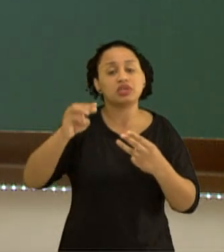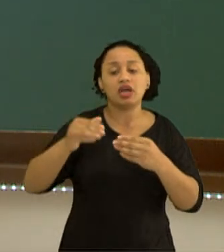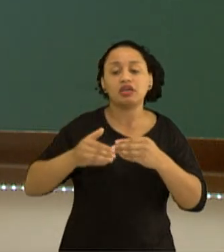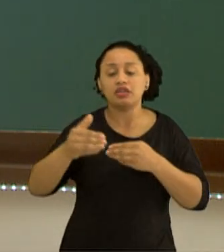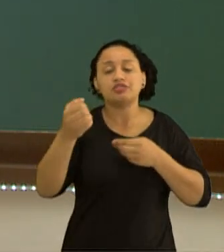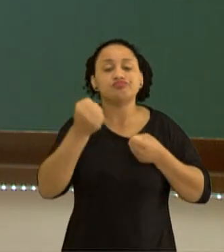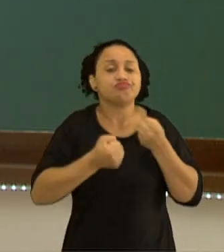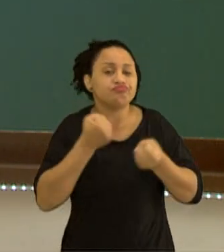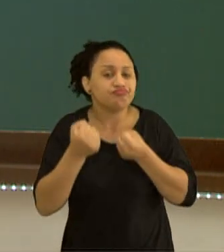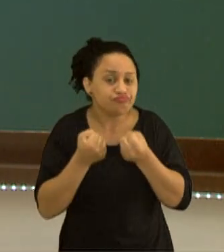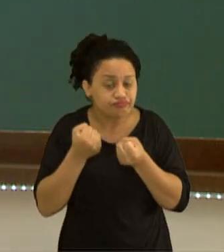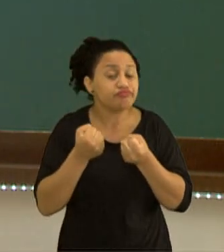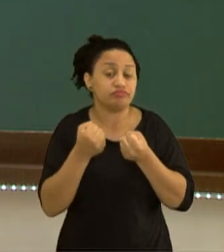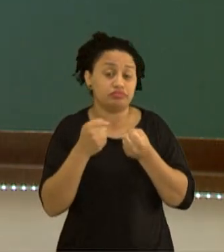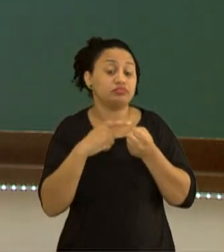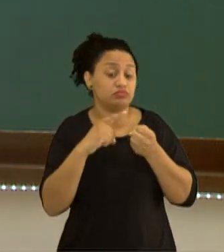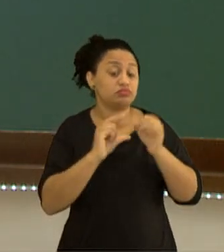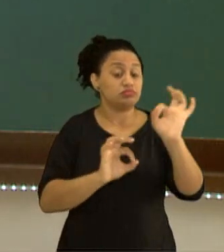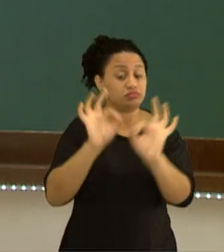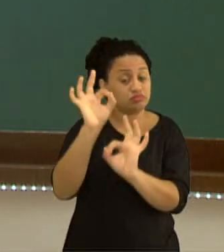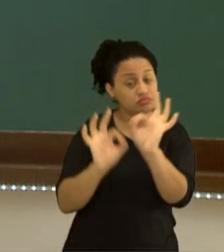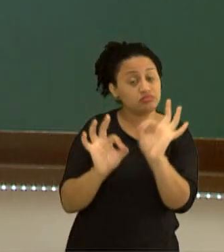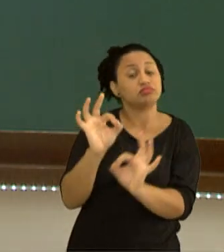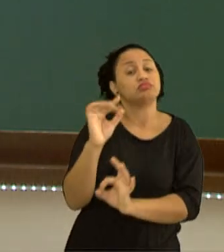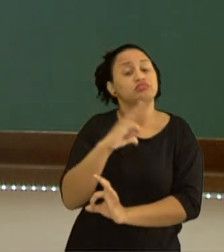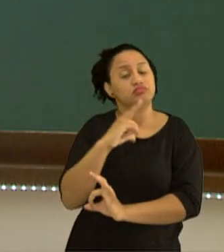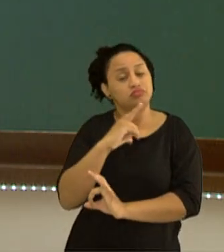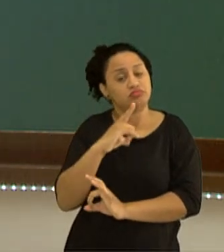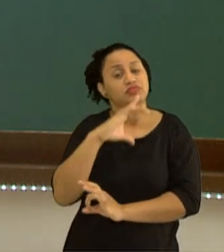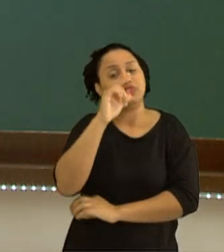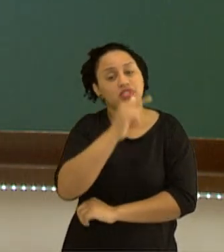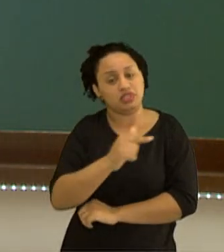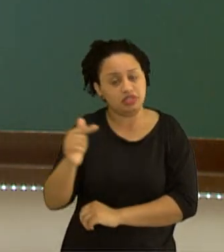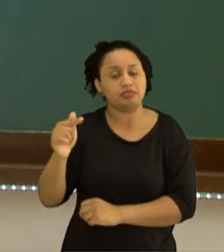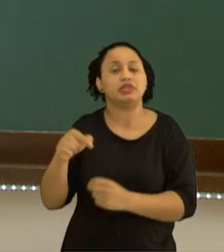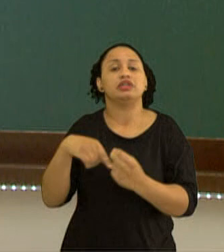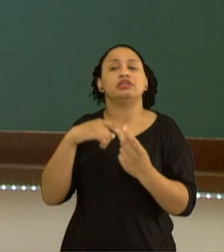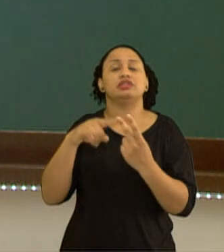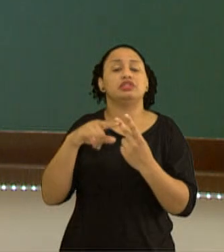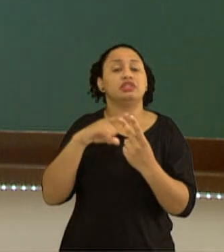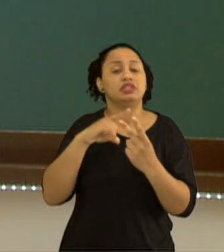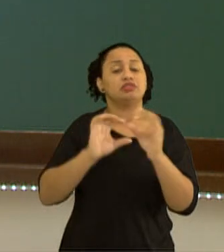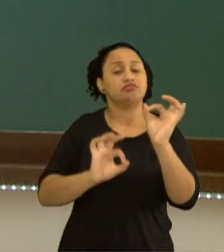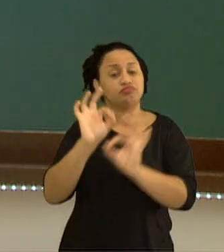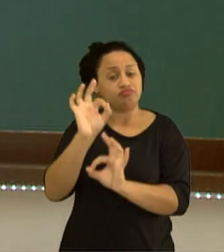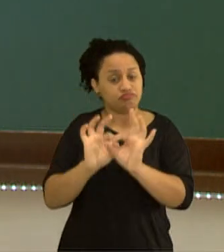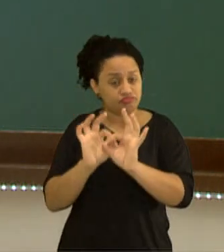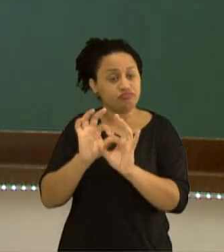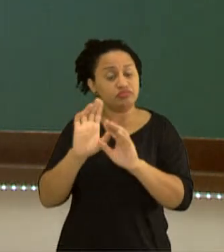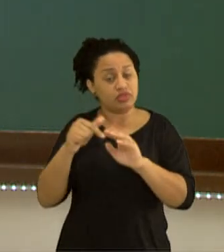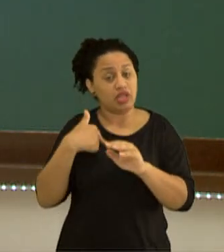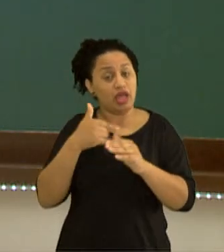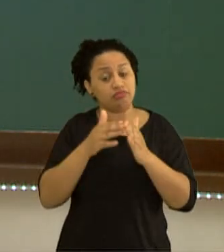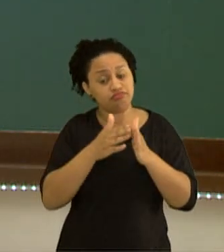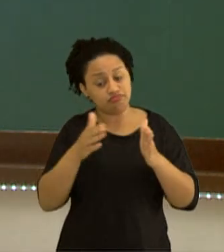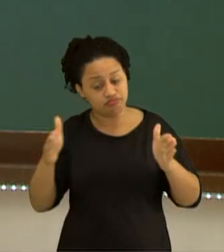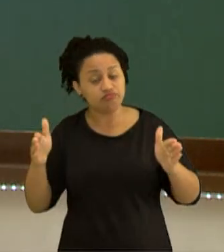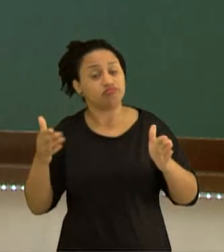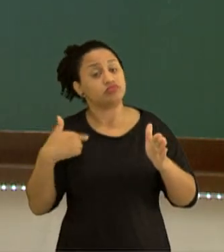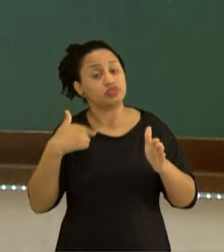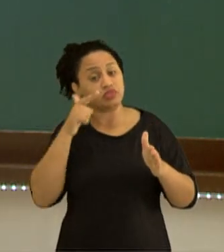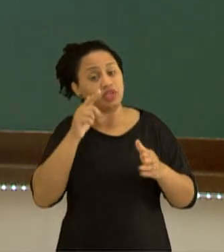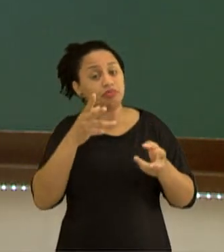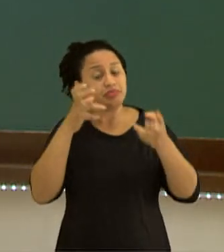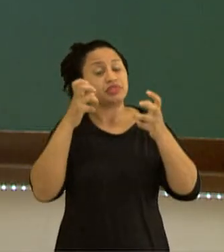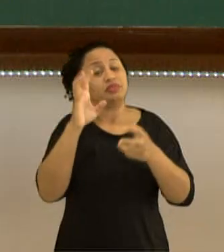existe toda uma programação, existe um planejamento semanal, um planejamento anual e o resultado vem ao longo do tempo.